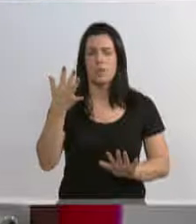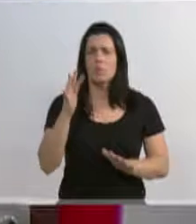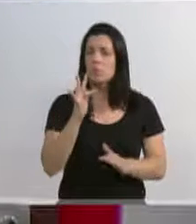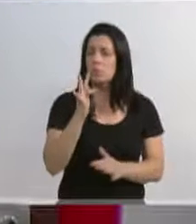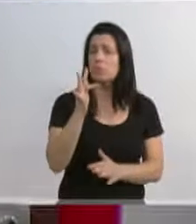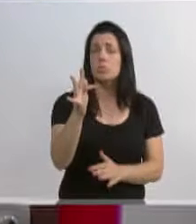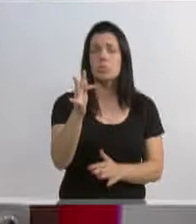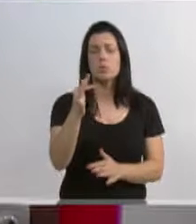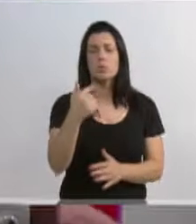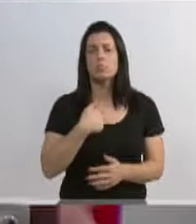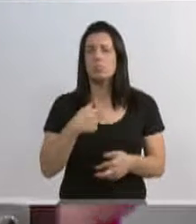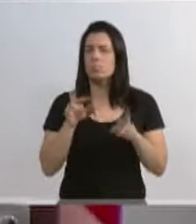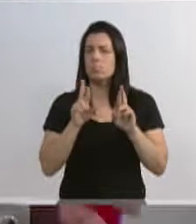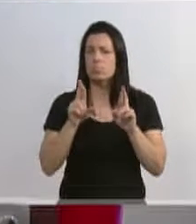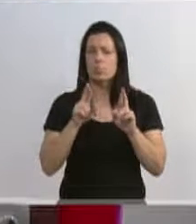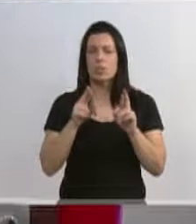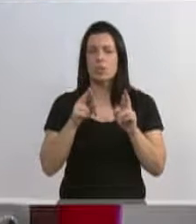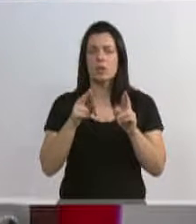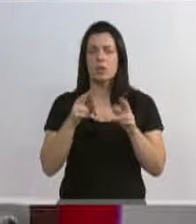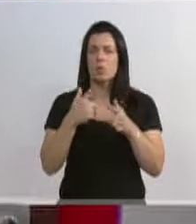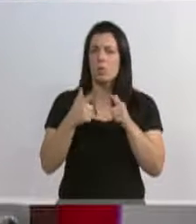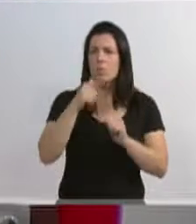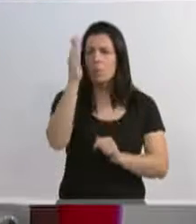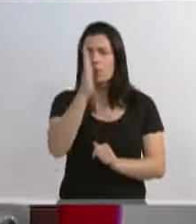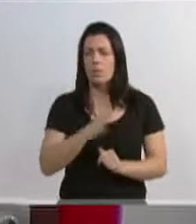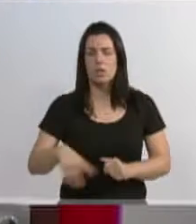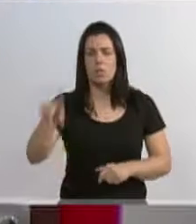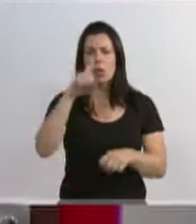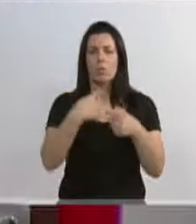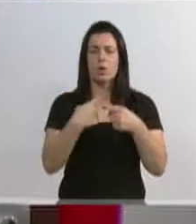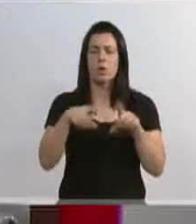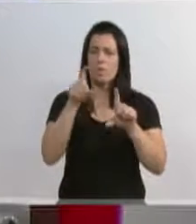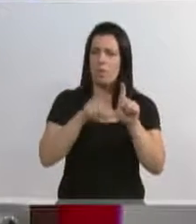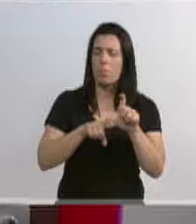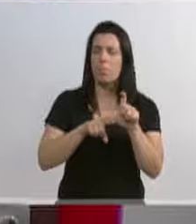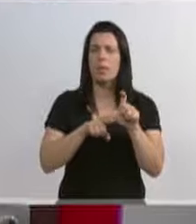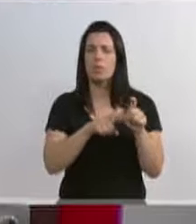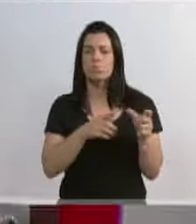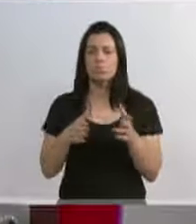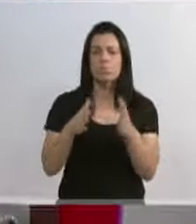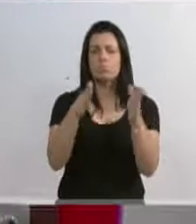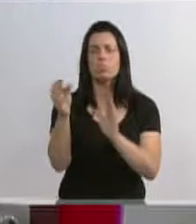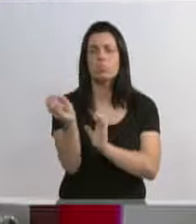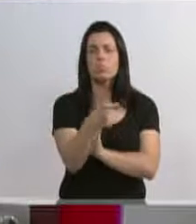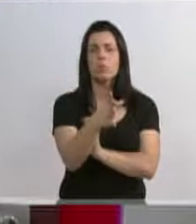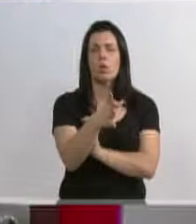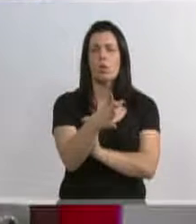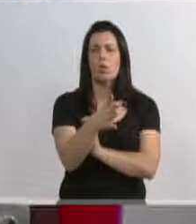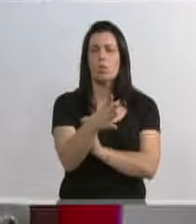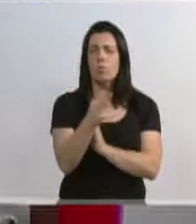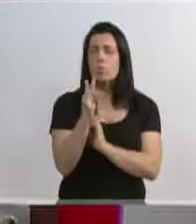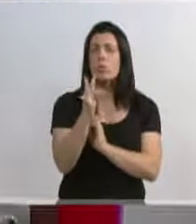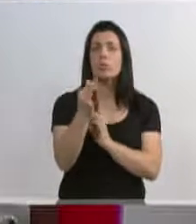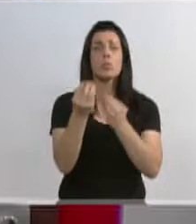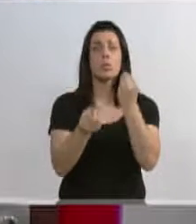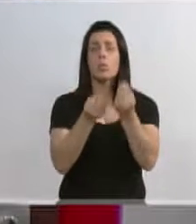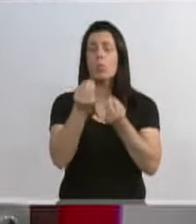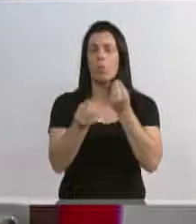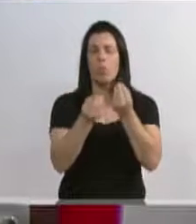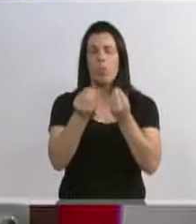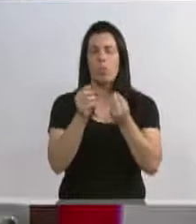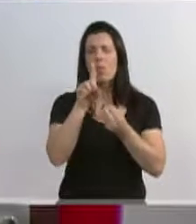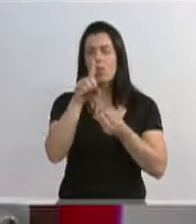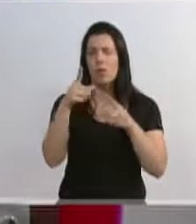estamos aguardando na questão nacional, porque dependemos também de novos horizontes, de um novo sol brilhando também lá em Brasília, para